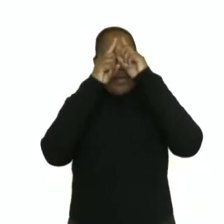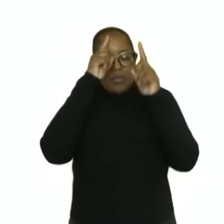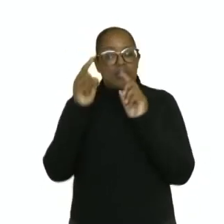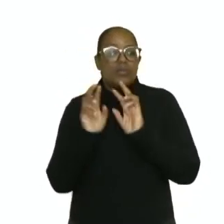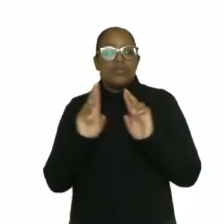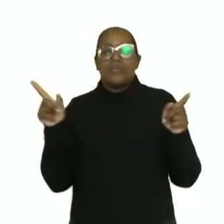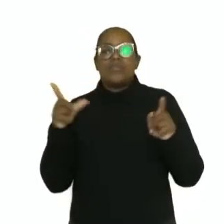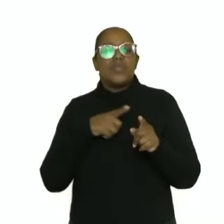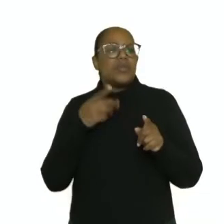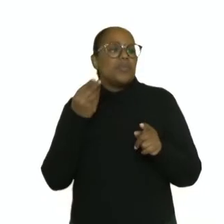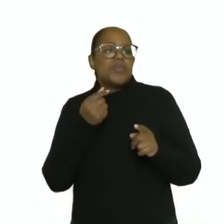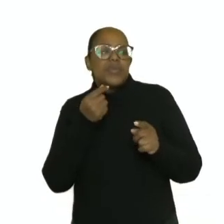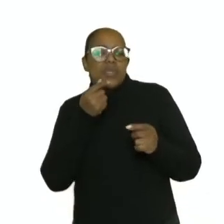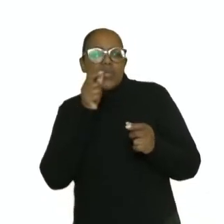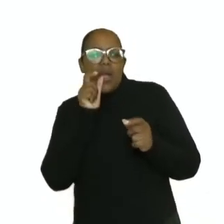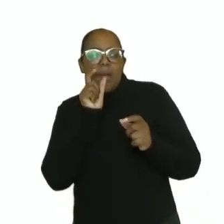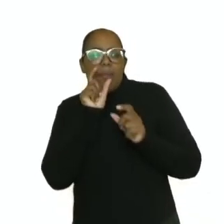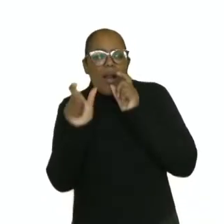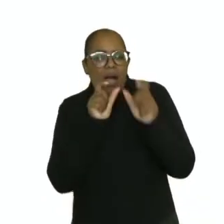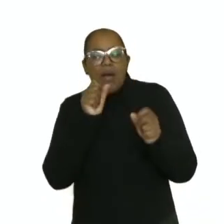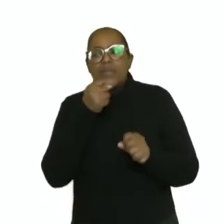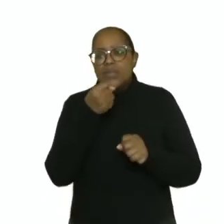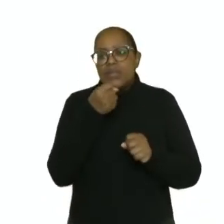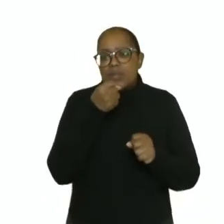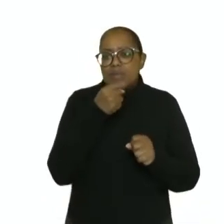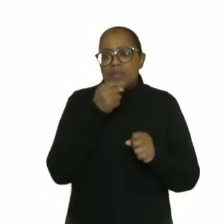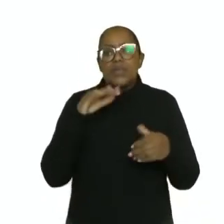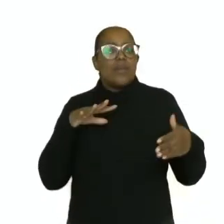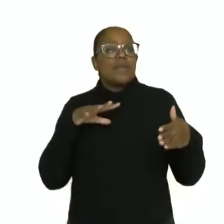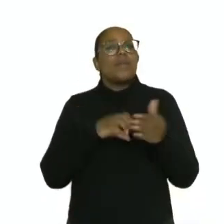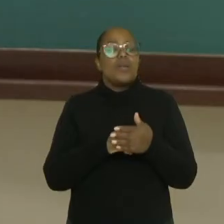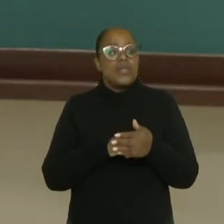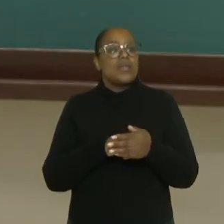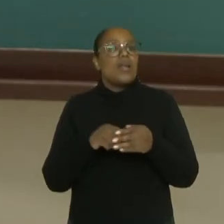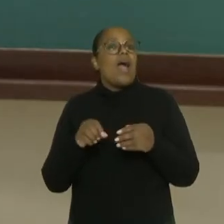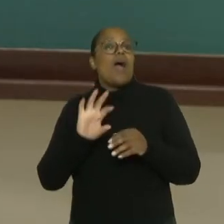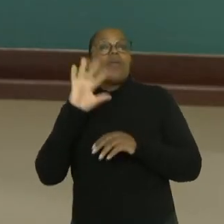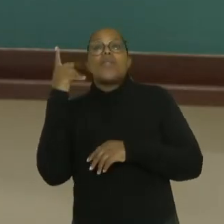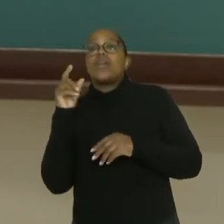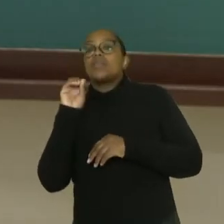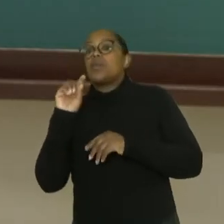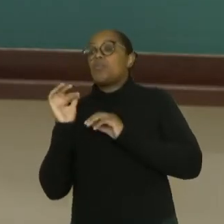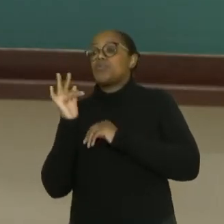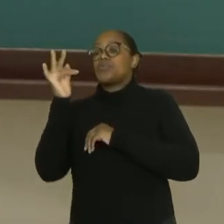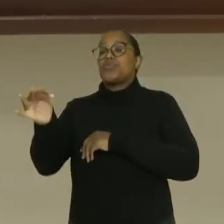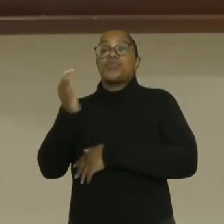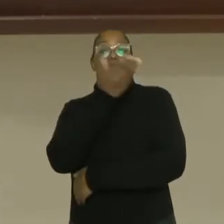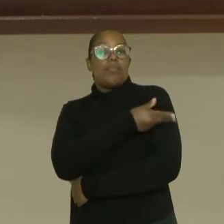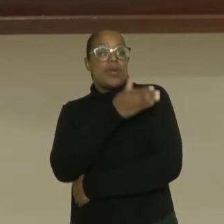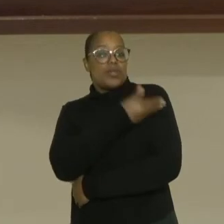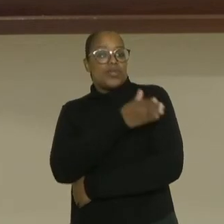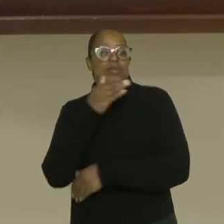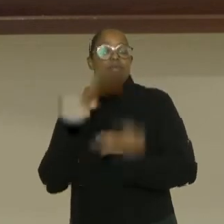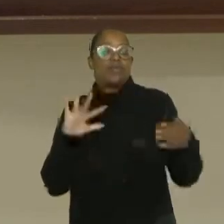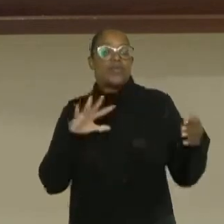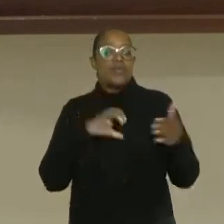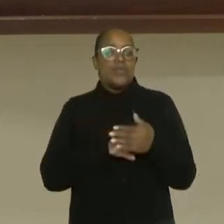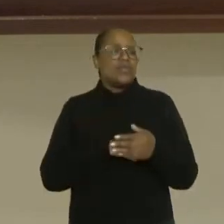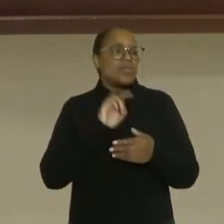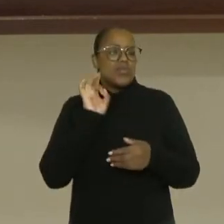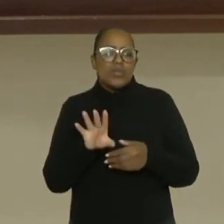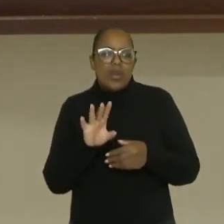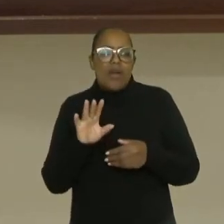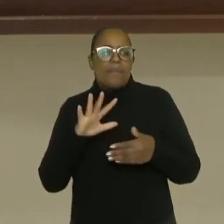Muitos discursos violentos tornam-se práticas violentas. Então, a gente está aqui desmistificando que a violência é só aquela